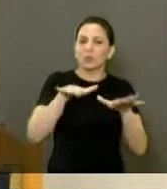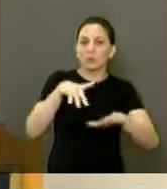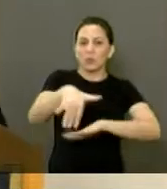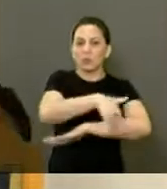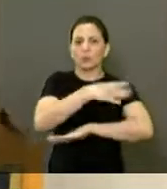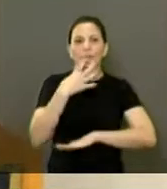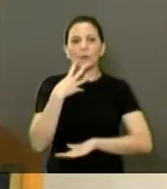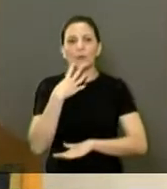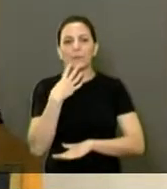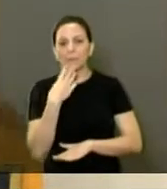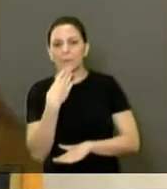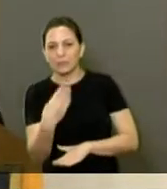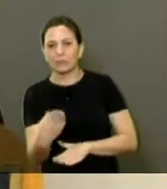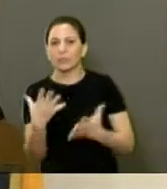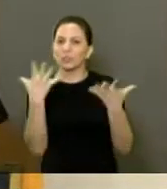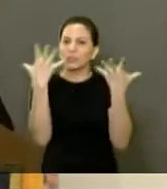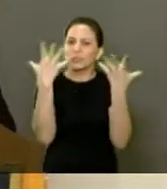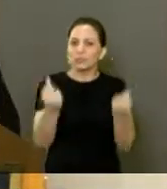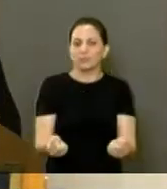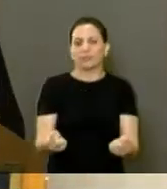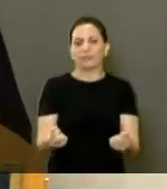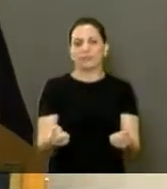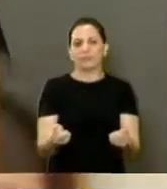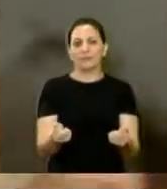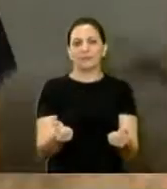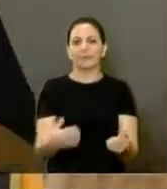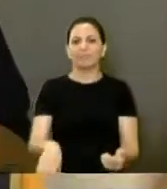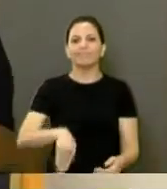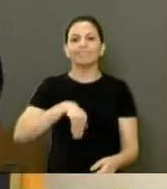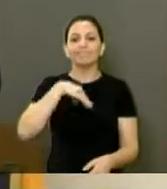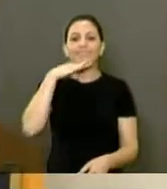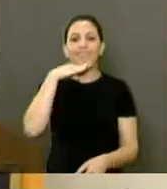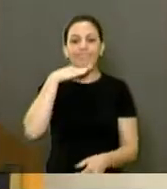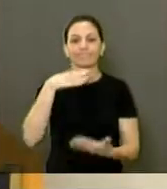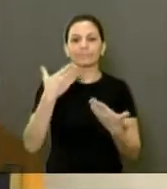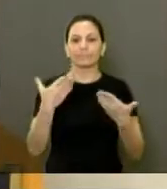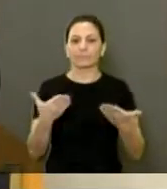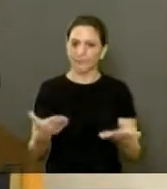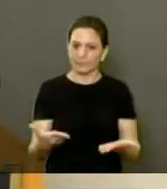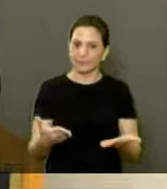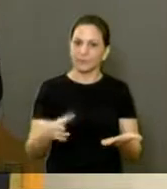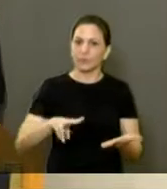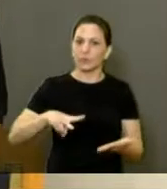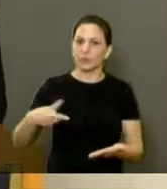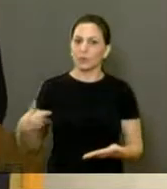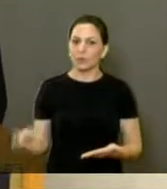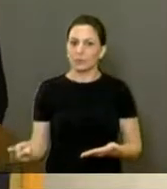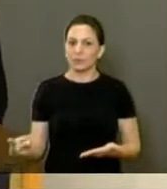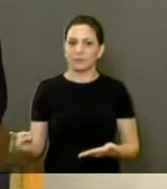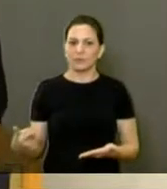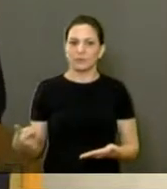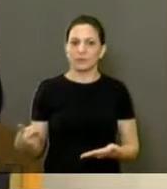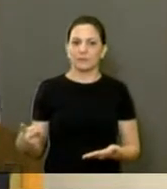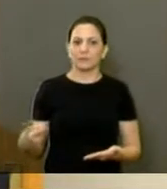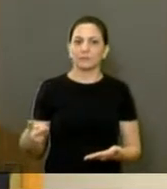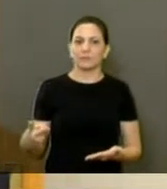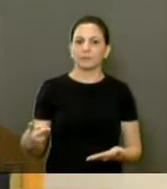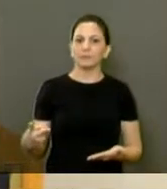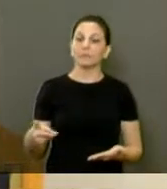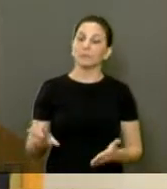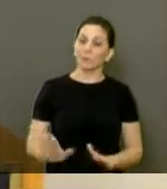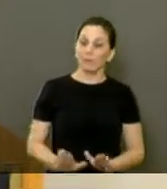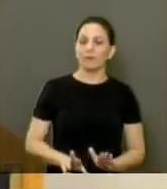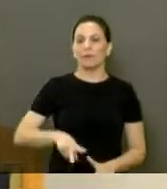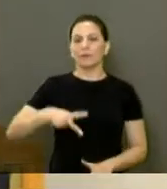para dizer que não aguenta mais. Portanto, eu acho que tanto a oposição... Mais um minuto, presidente.